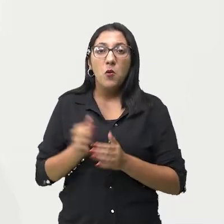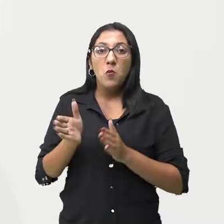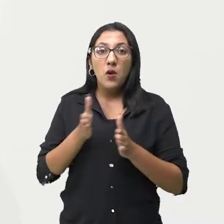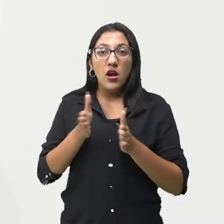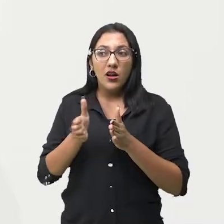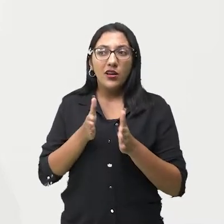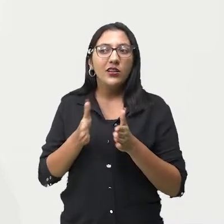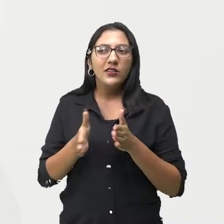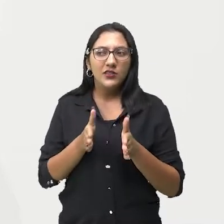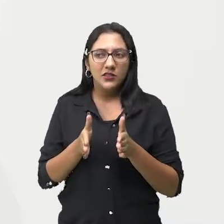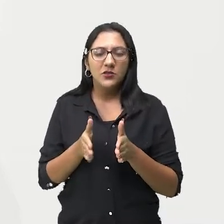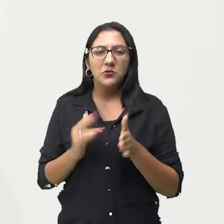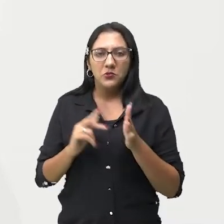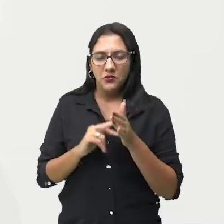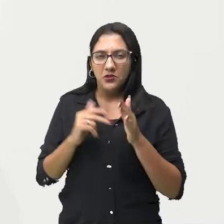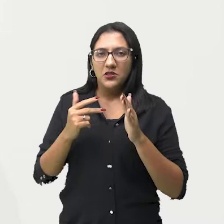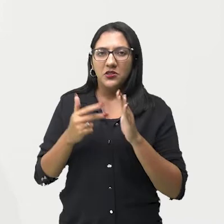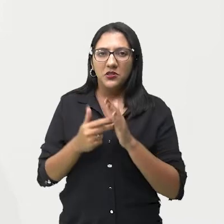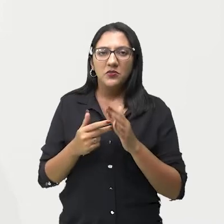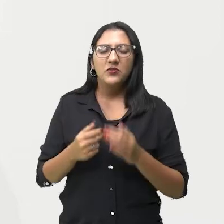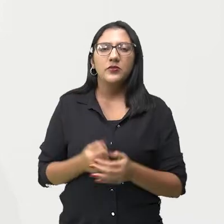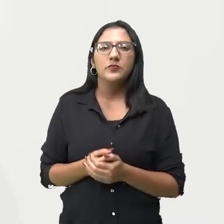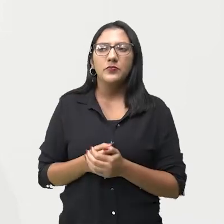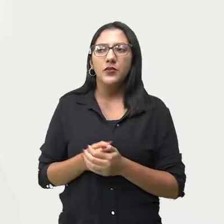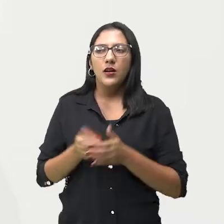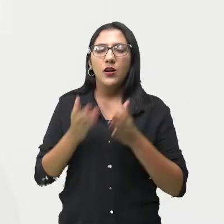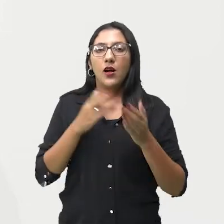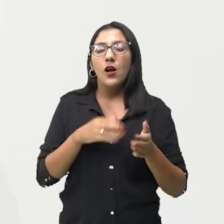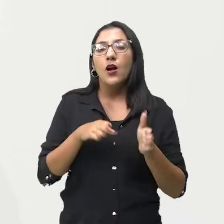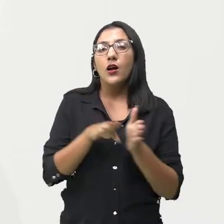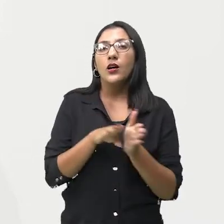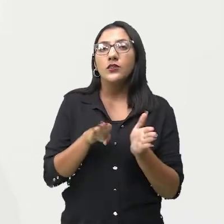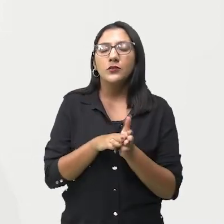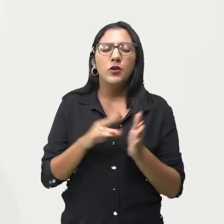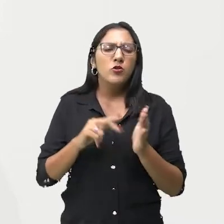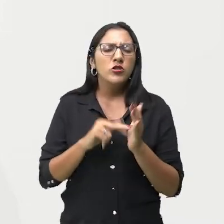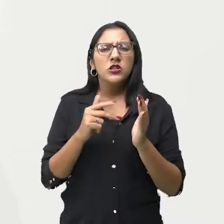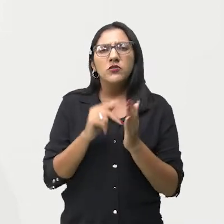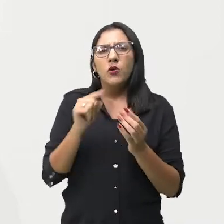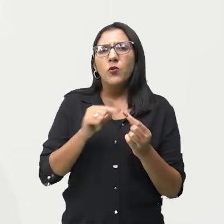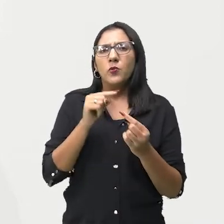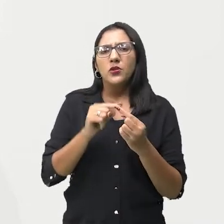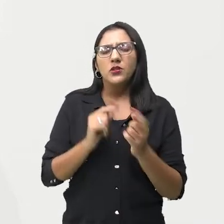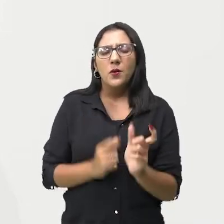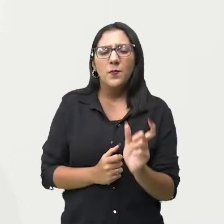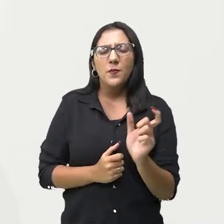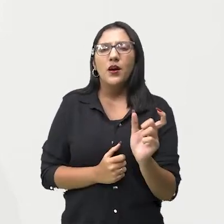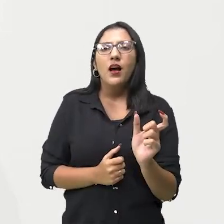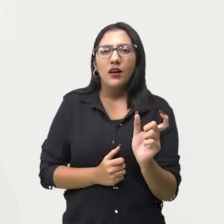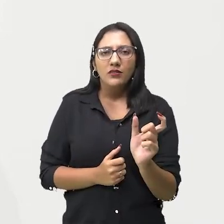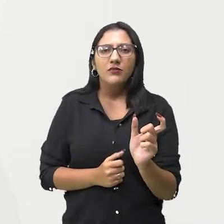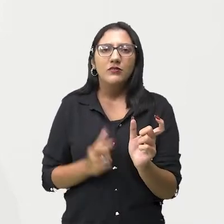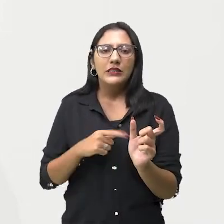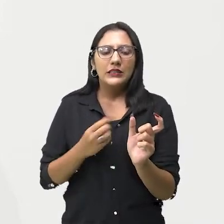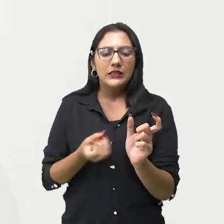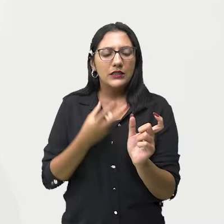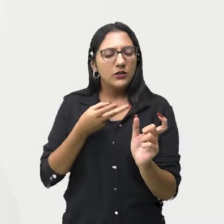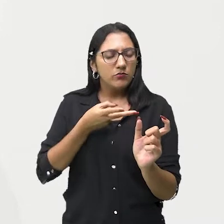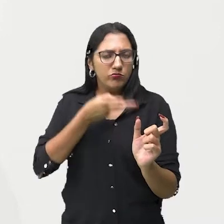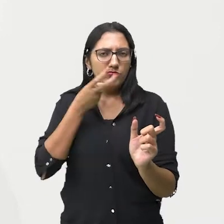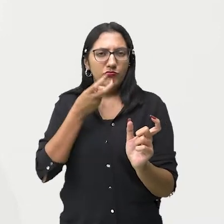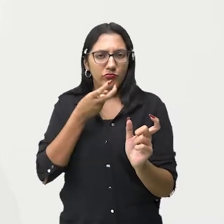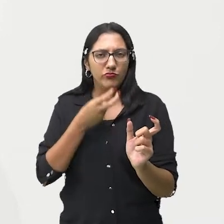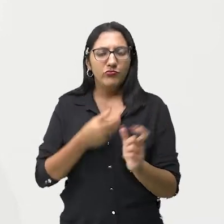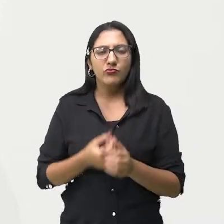tempo verbal que elas expressam e o efeito de sentido. tá? Que efeito de sentido se gera a partir